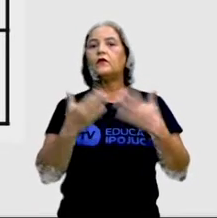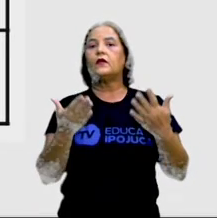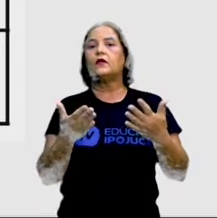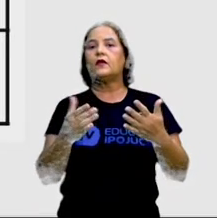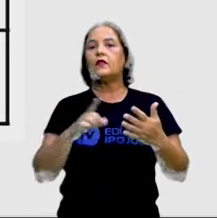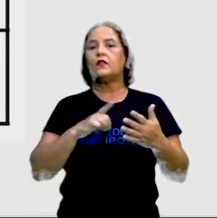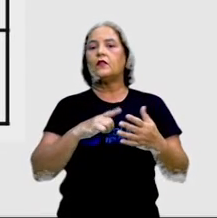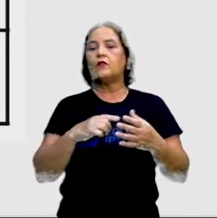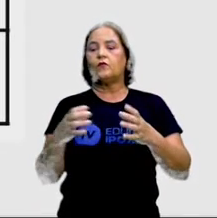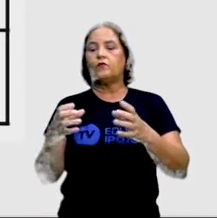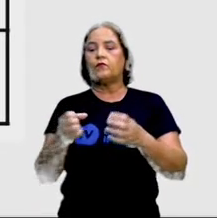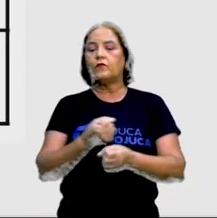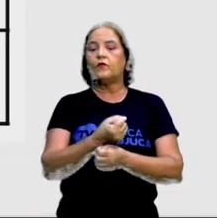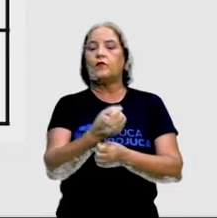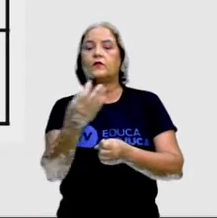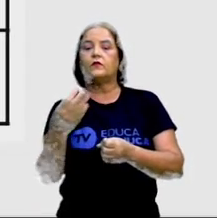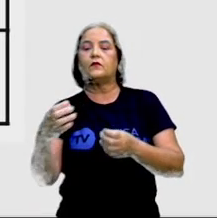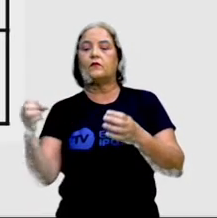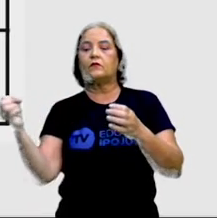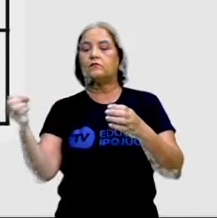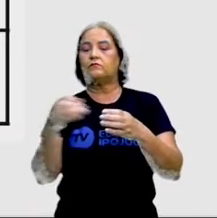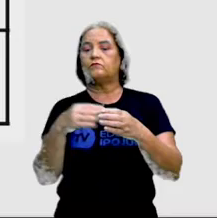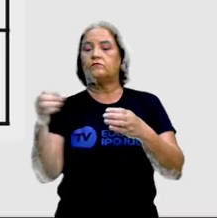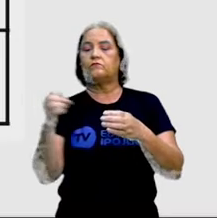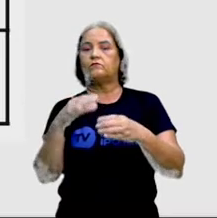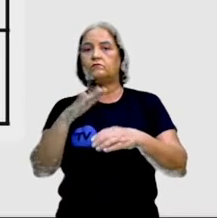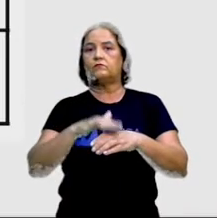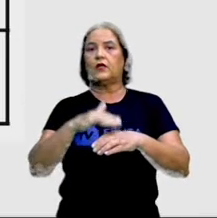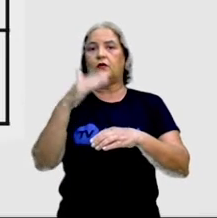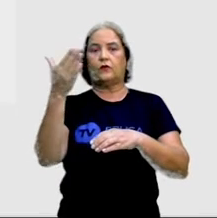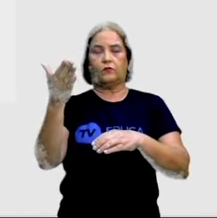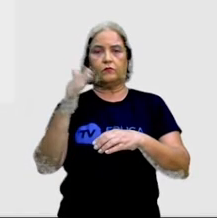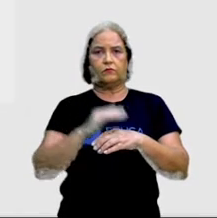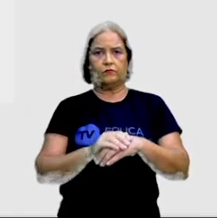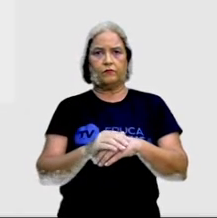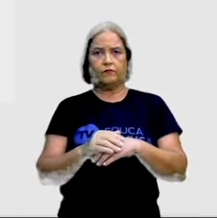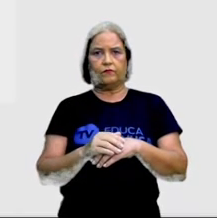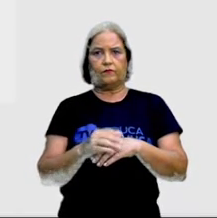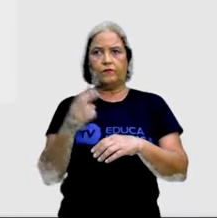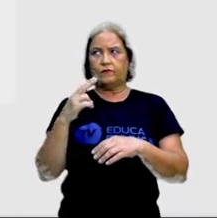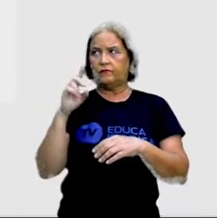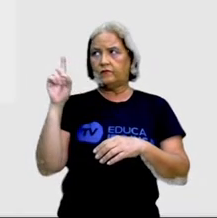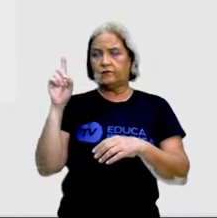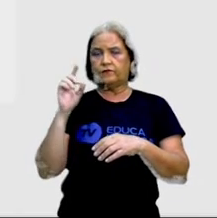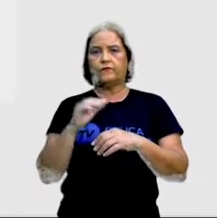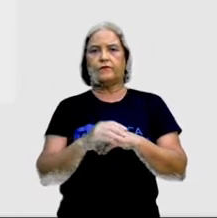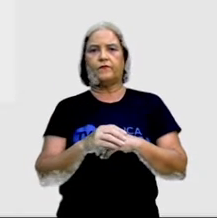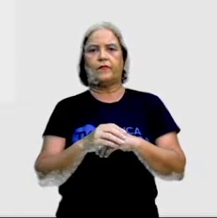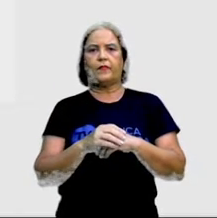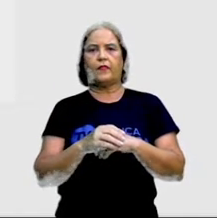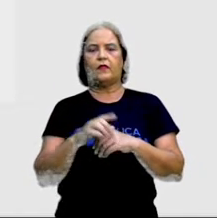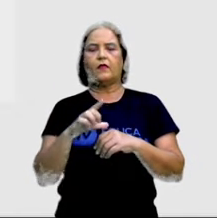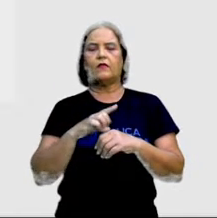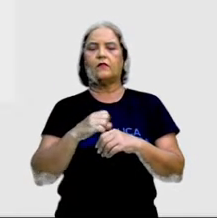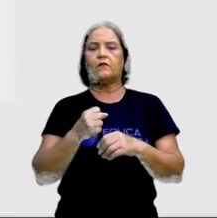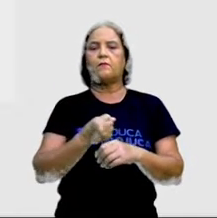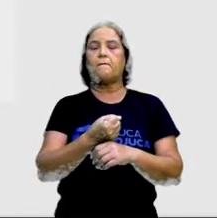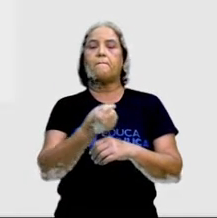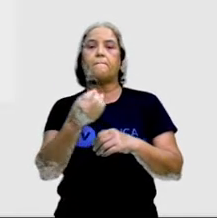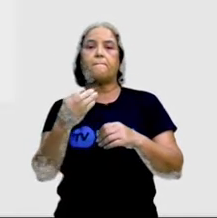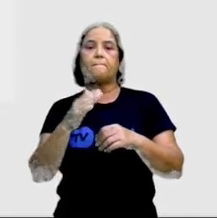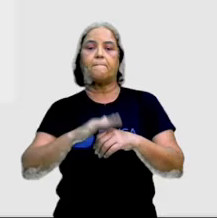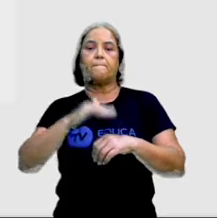maior vocês lembram quem é que possui a coleção maior vamos voltar lá na imagem e quem é que pode ser